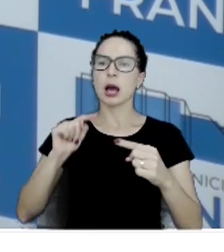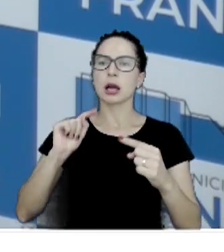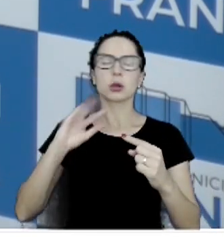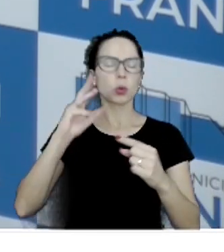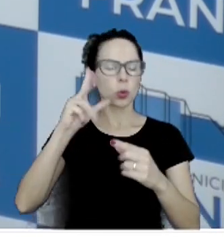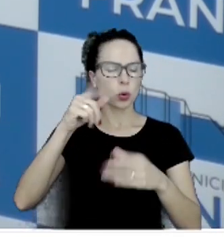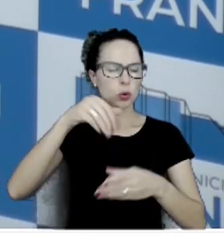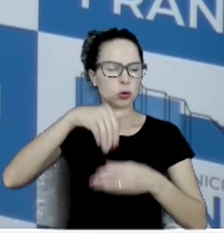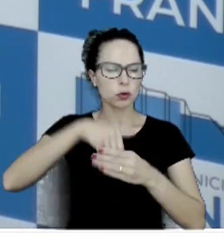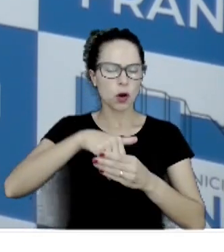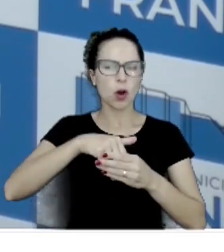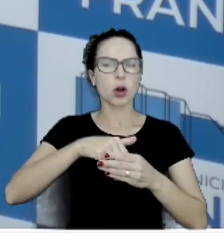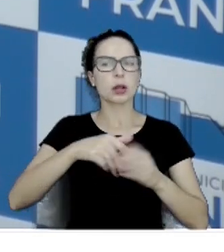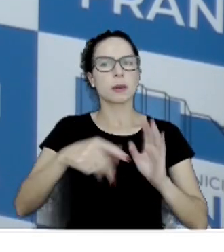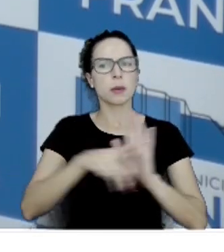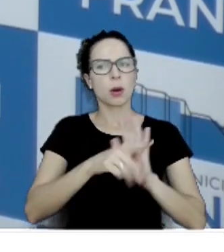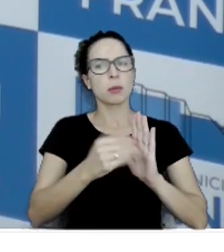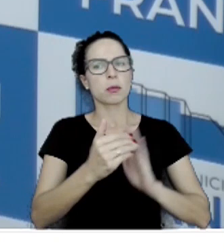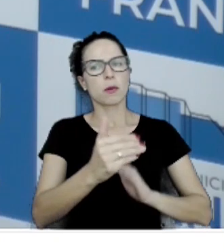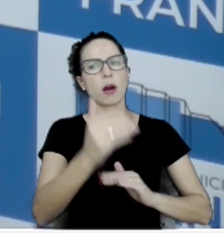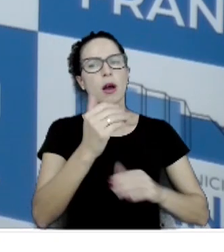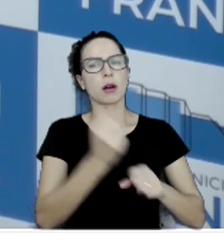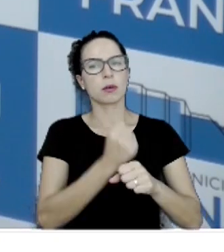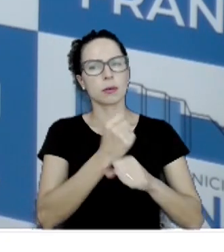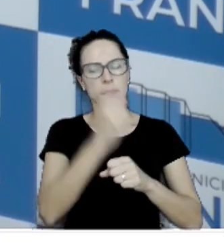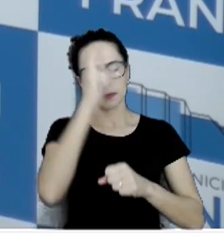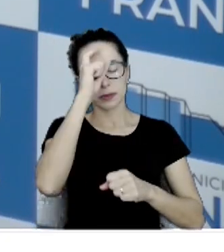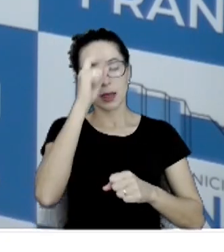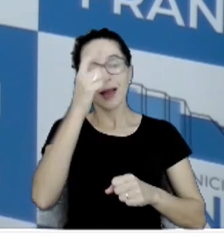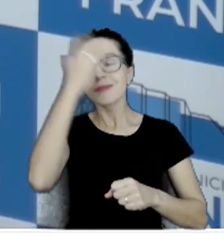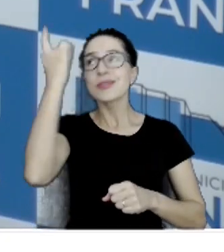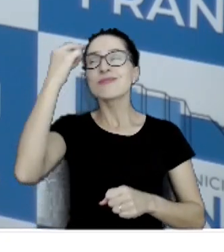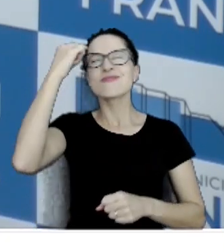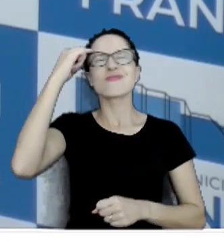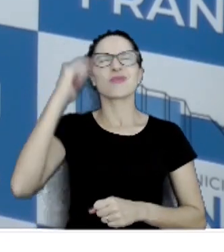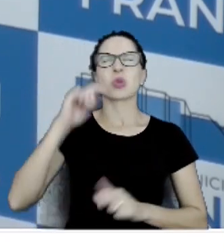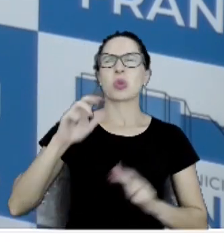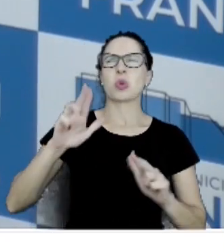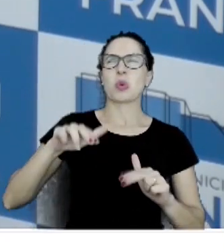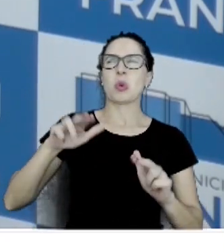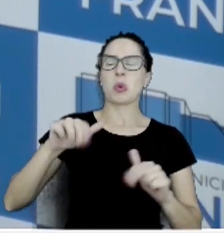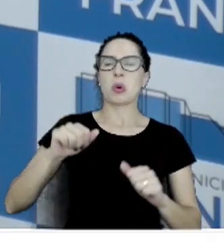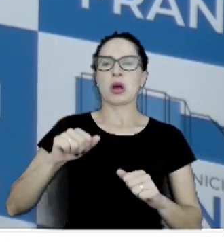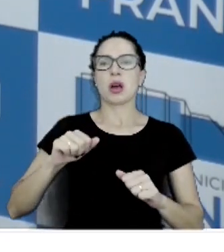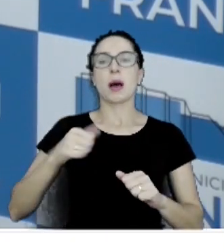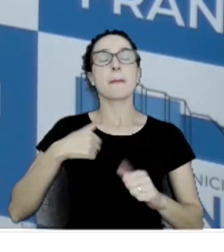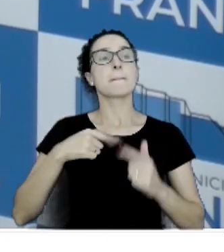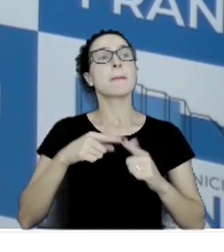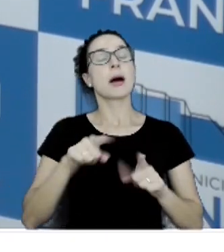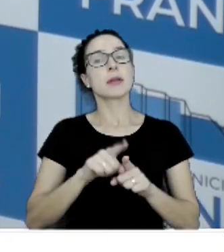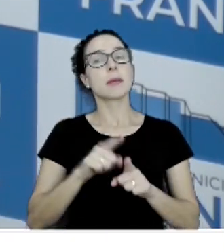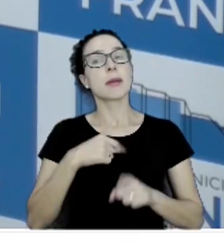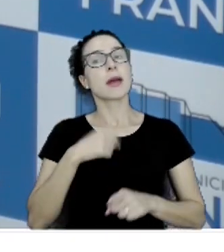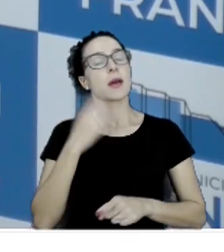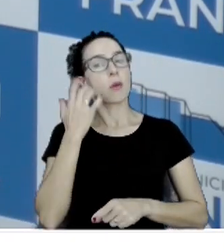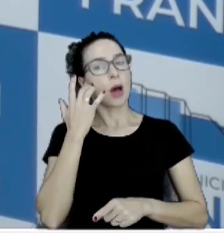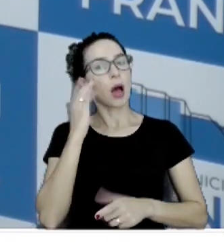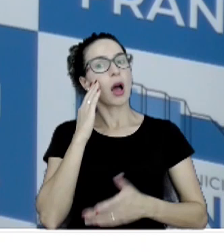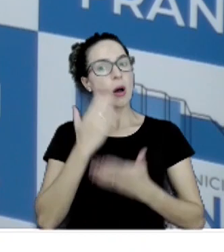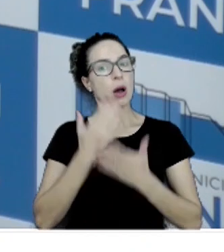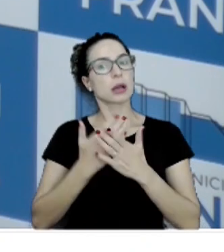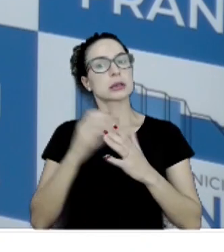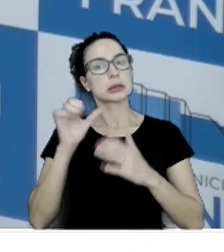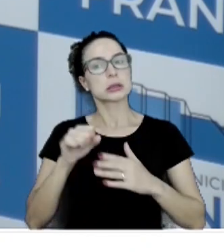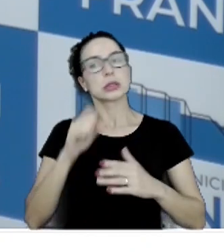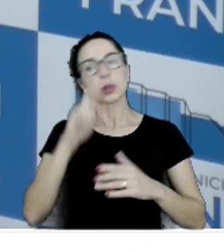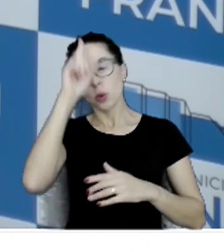que até então muitos não acreditavam, mas eu também acredito que esse hospital deve ficar